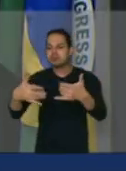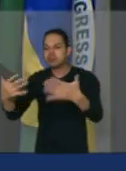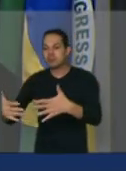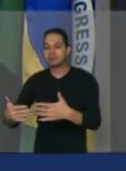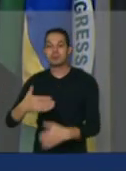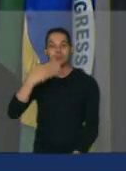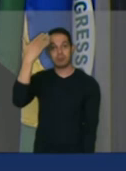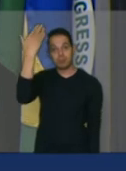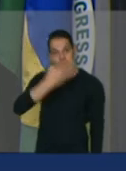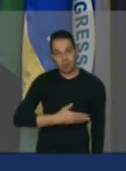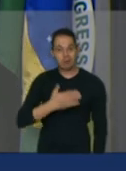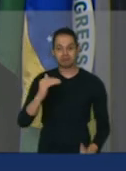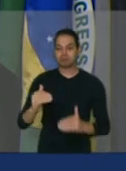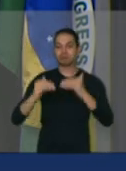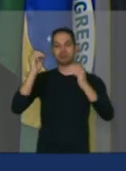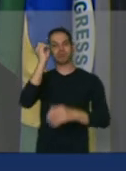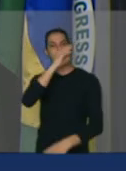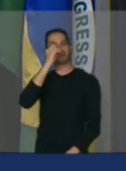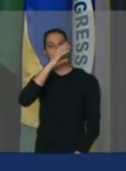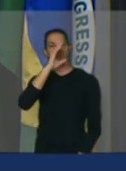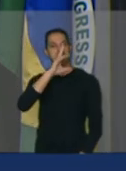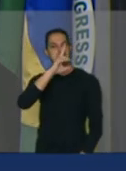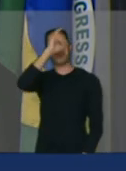demonstração de autoritarismo e de que